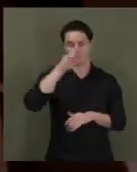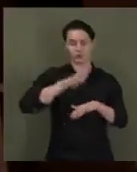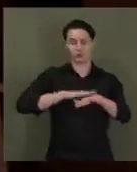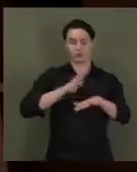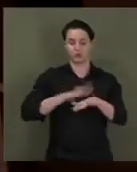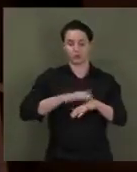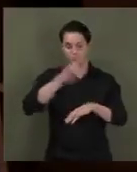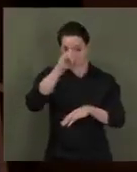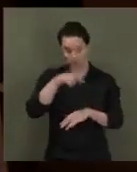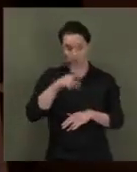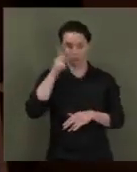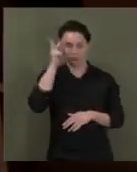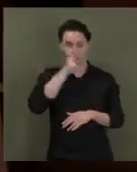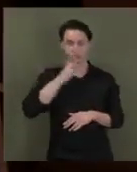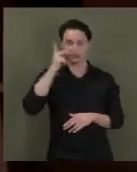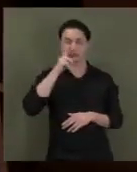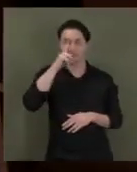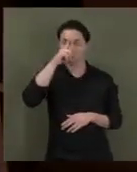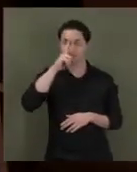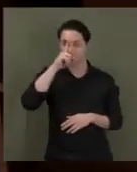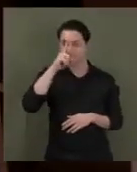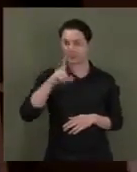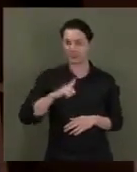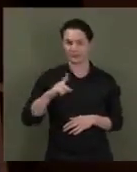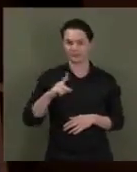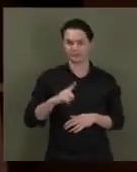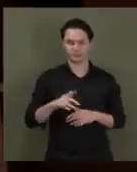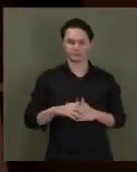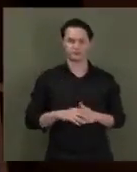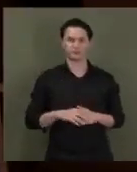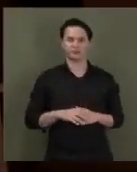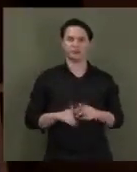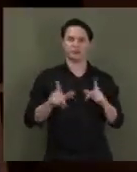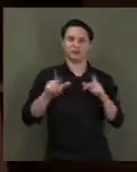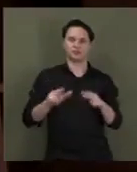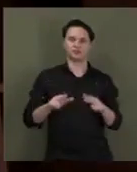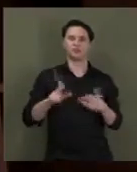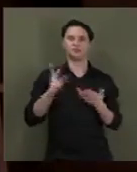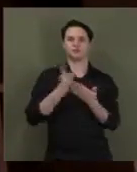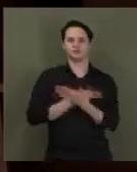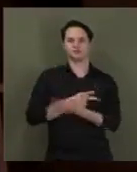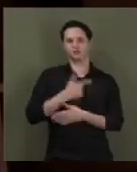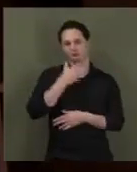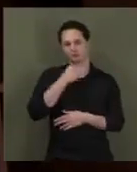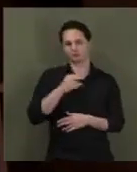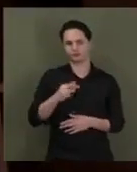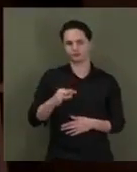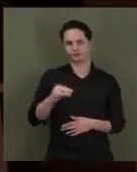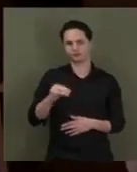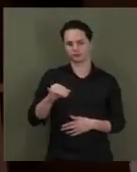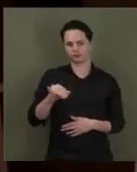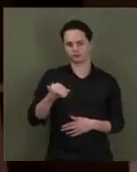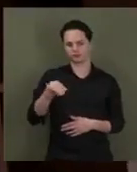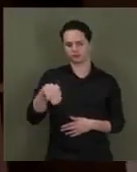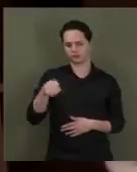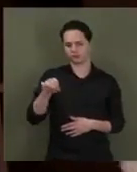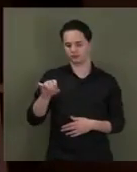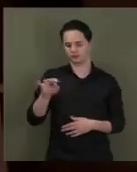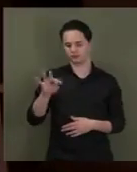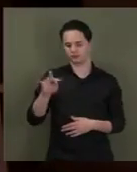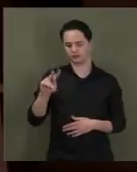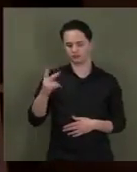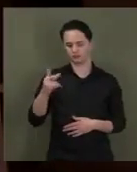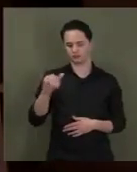política está em perigo, como assinala Timothy Snyder em Sobre a